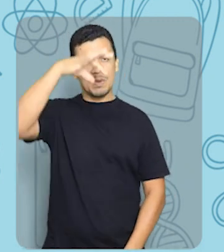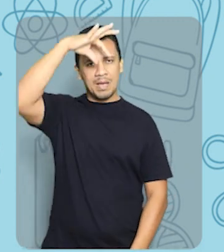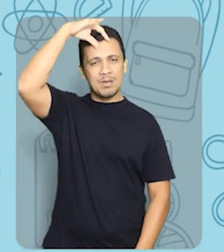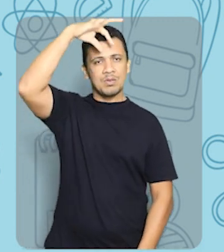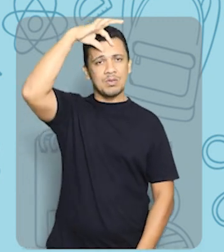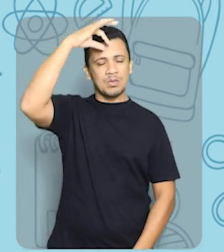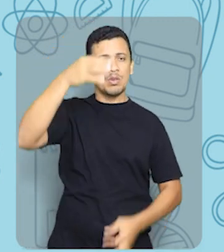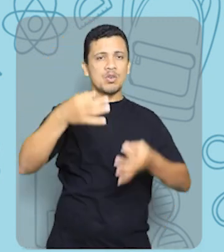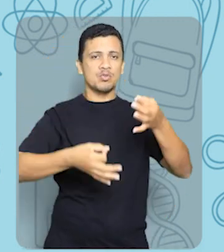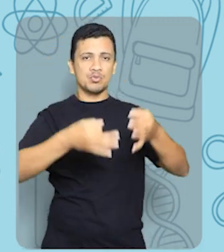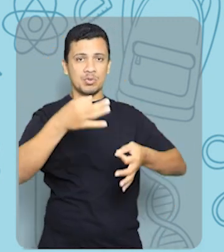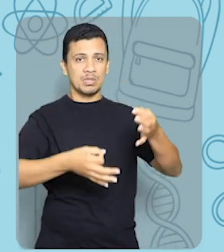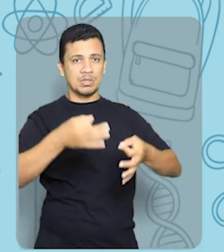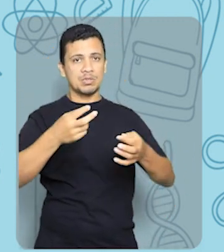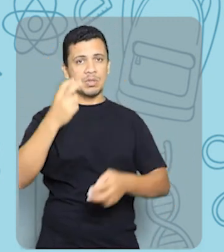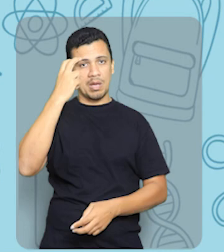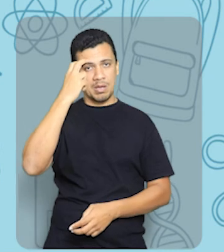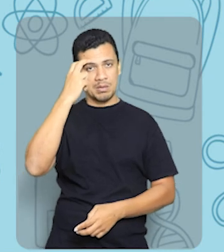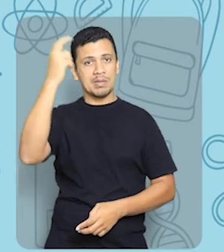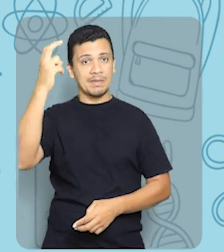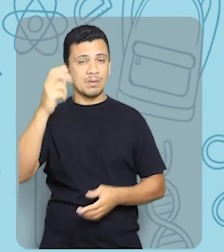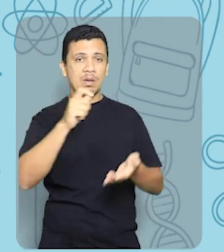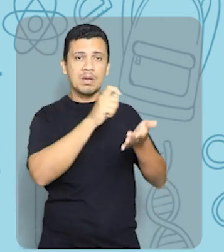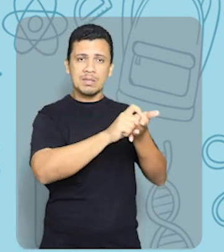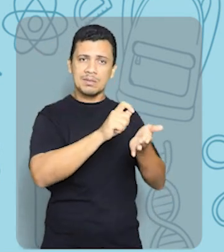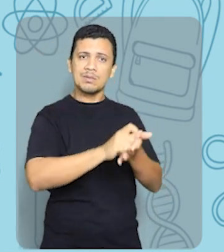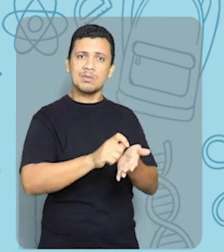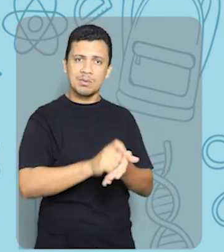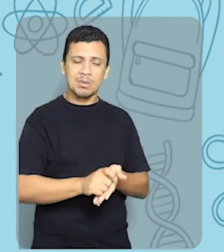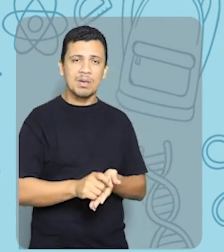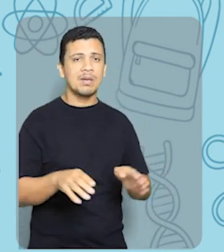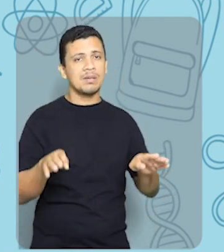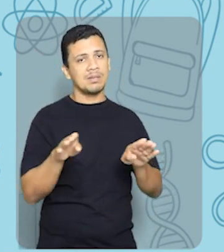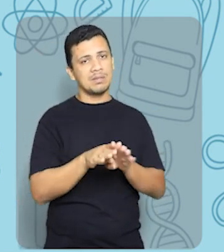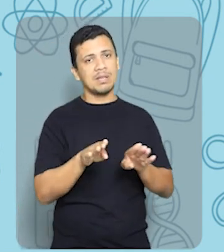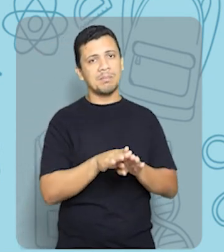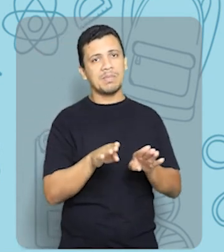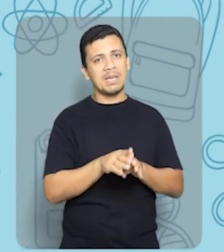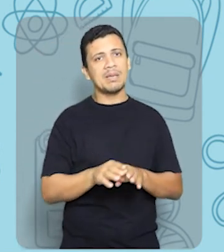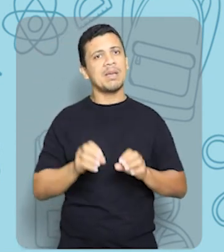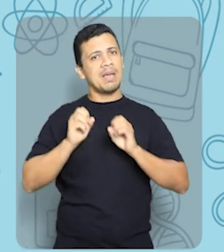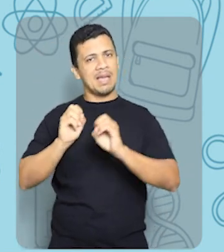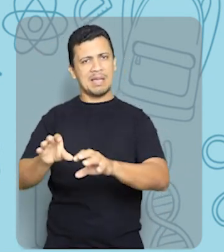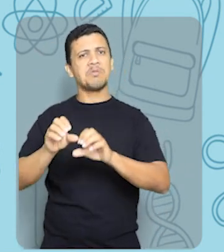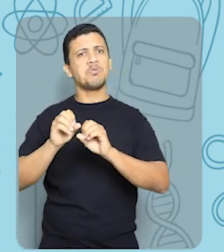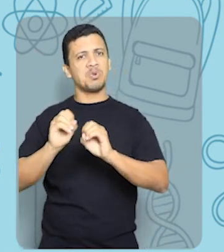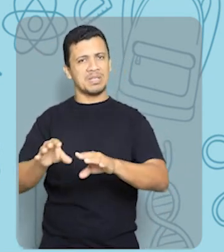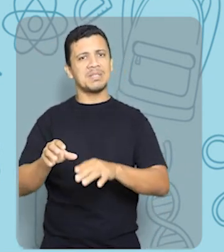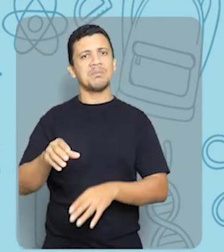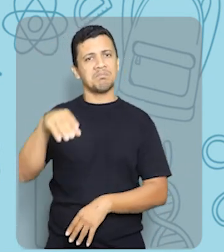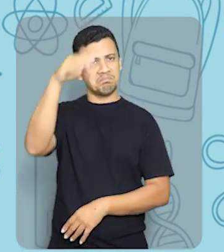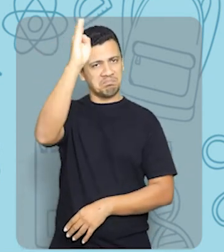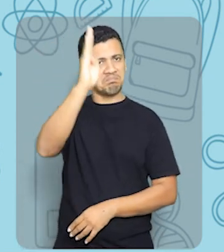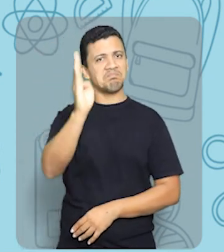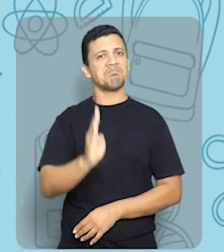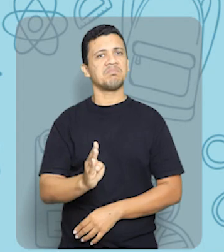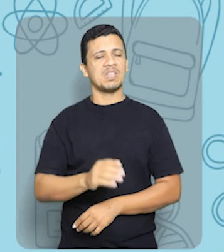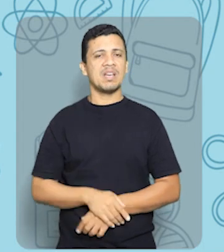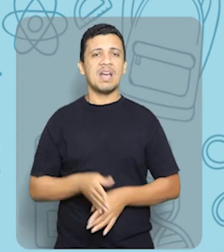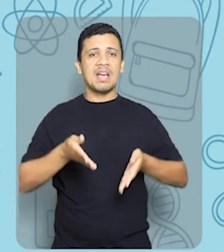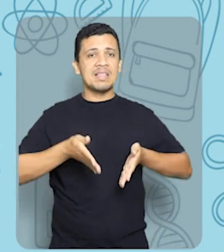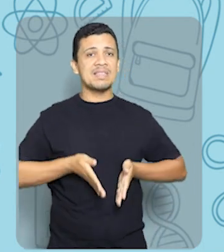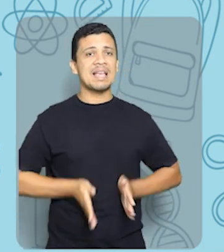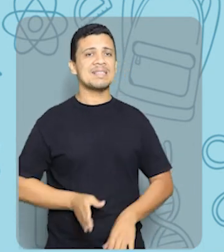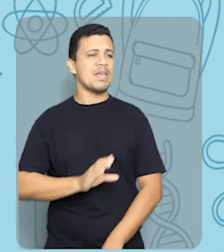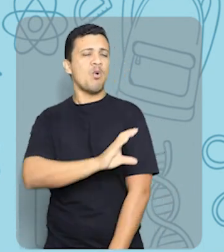jurista, intelectual, escritor e, acima de tudo, um dos grandes educadores da história do Brasil. Ele nasceu na